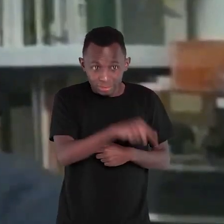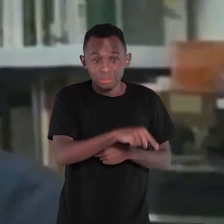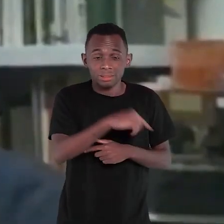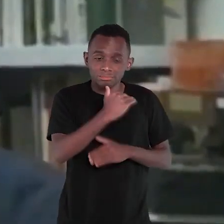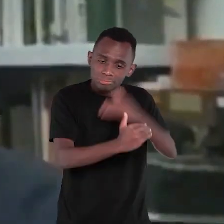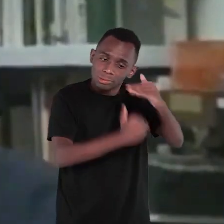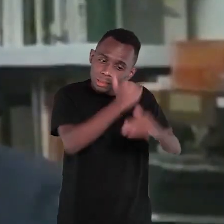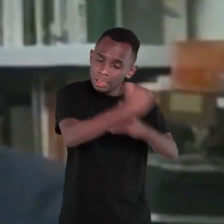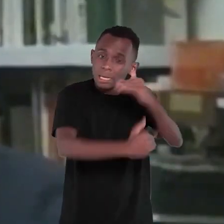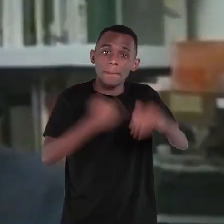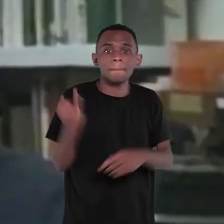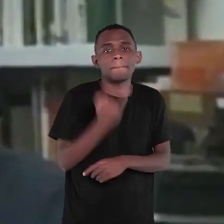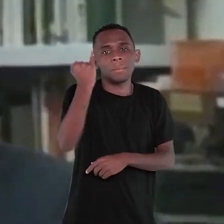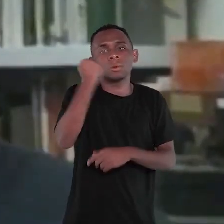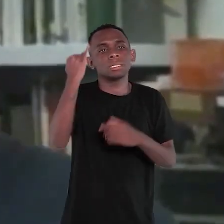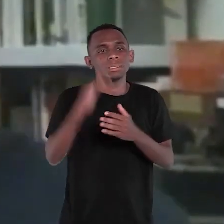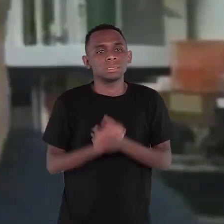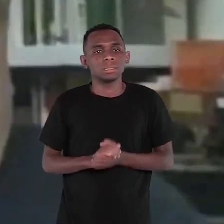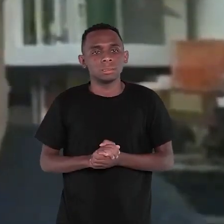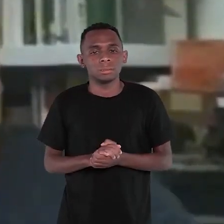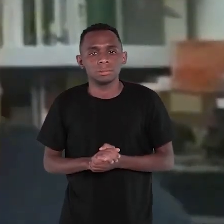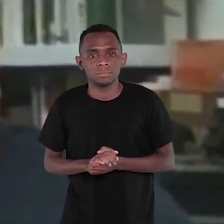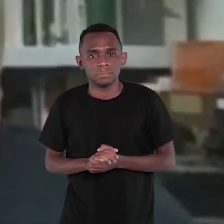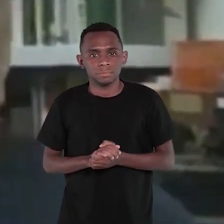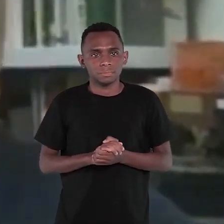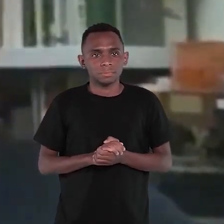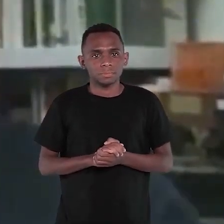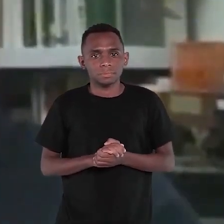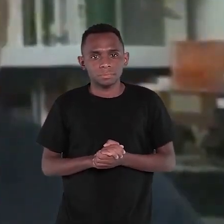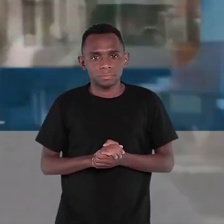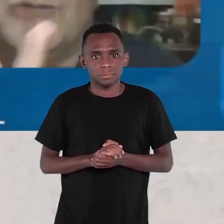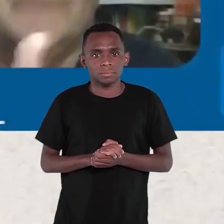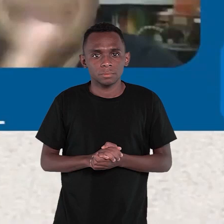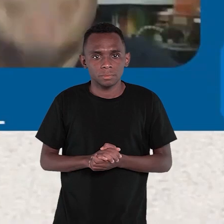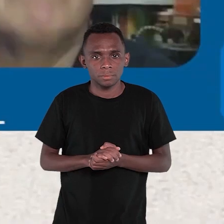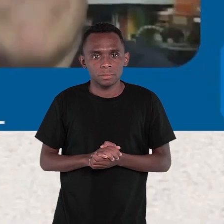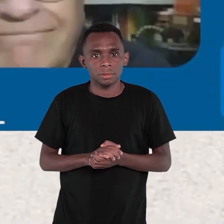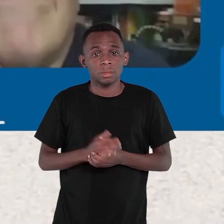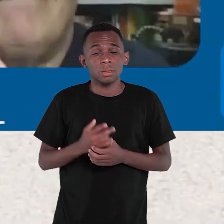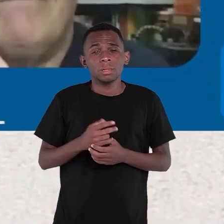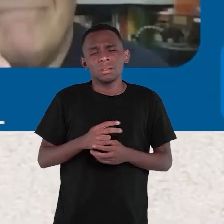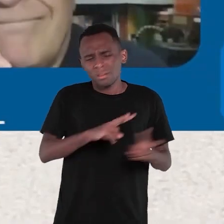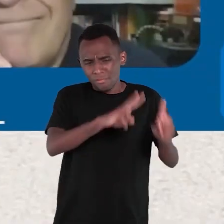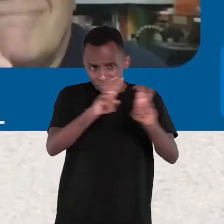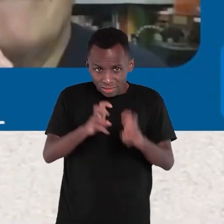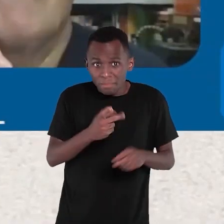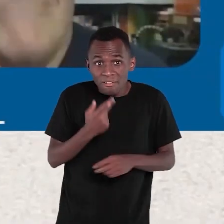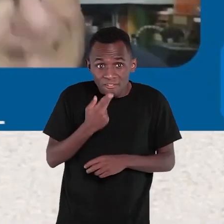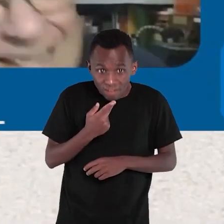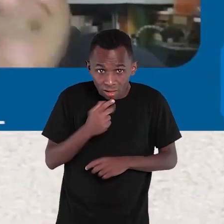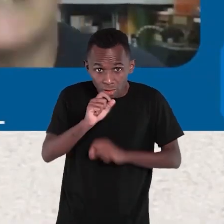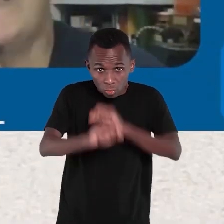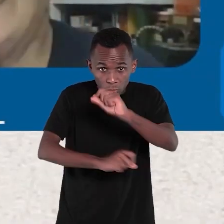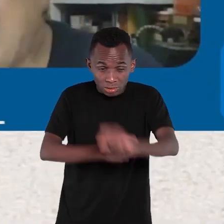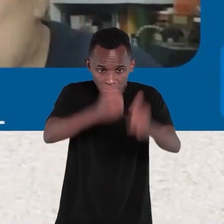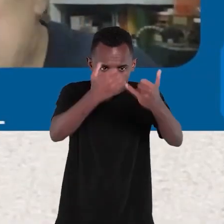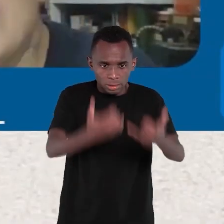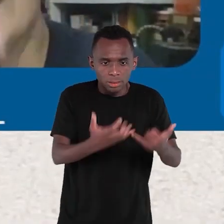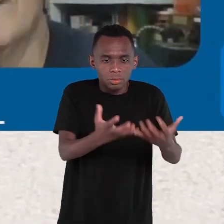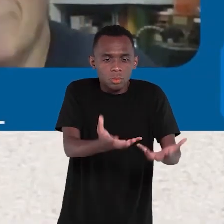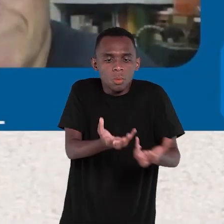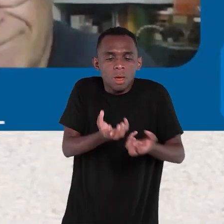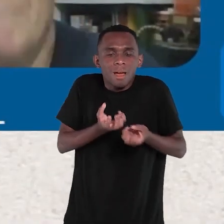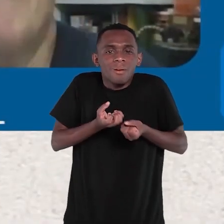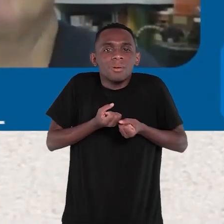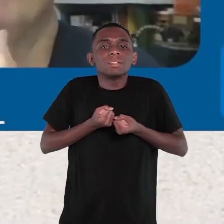é cada vez mais importante no mundo inteiro, né? Então, A tudo gente isso... aí começa a estar falando de acolhimento, né? Que é uma Exatamente.